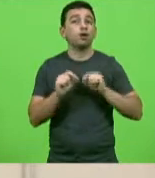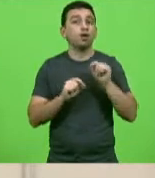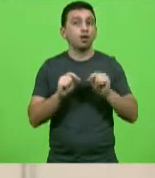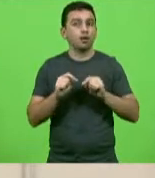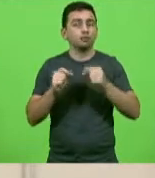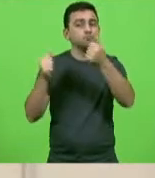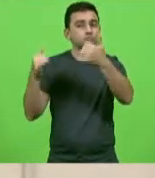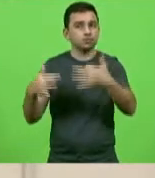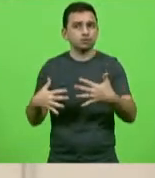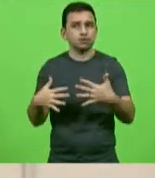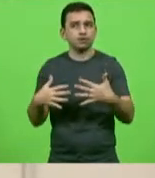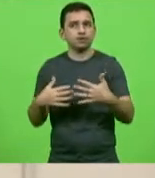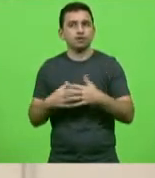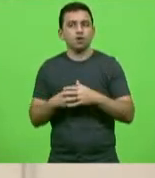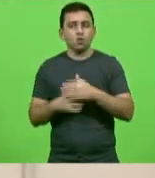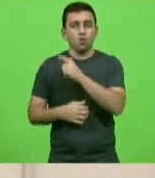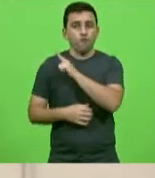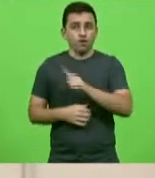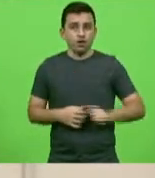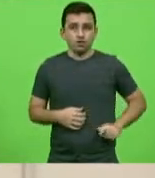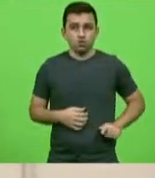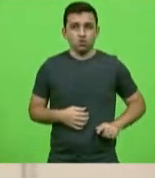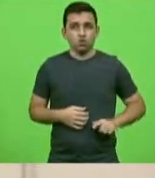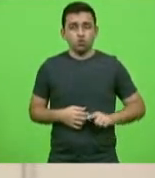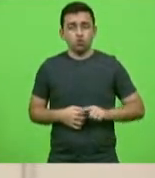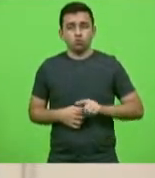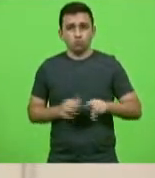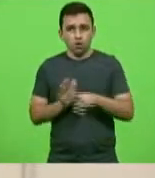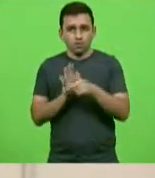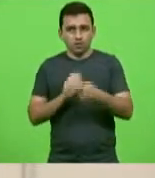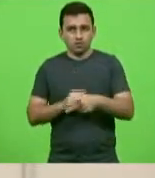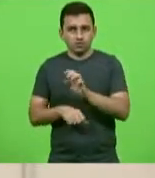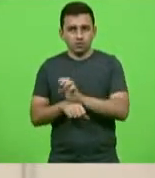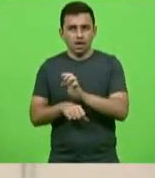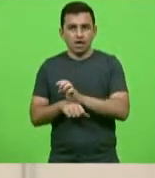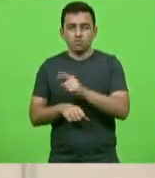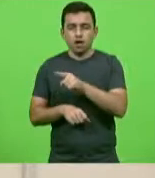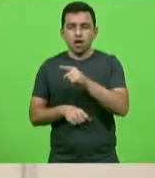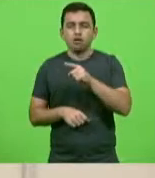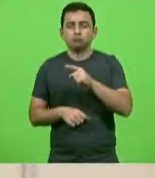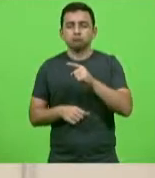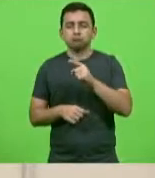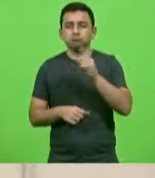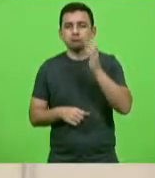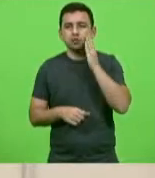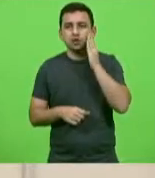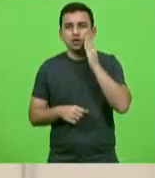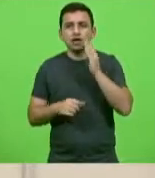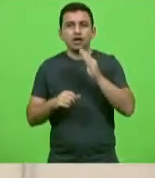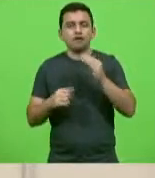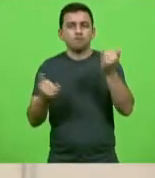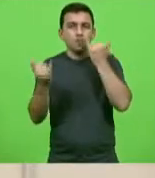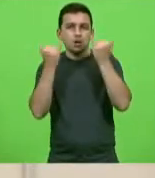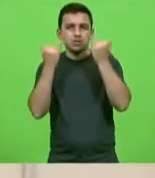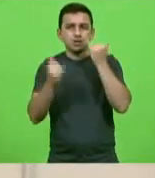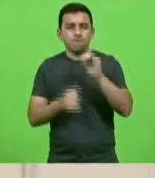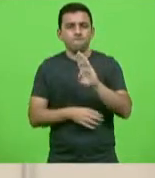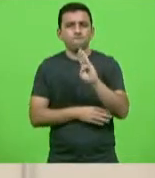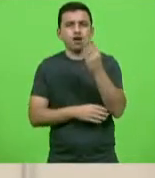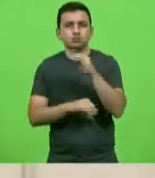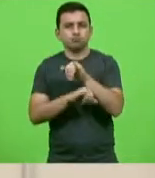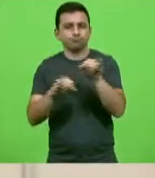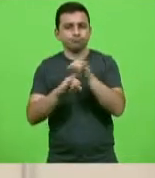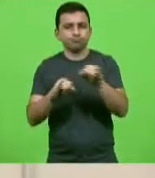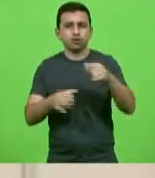abre aspas, o governador do estado, de forma consciente e voluntária, prestou informações falsas